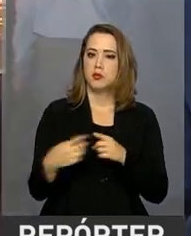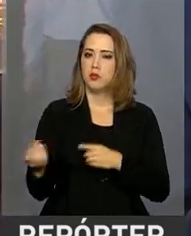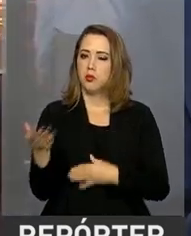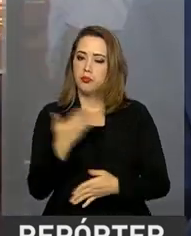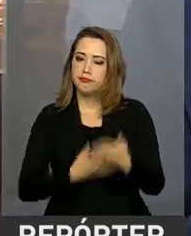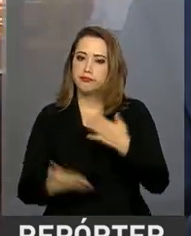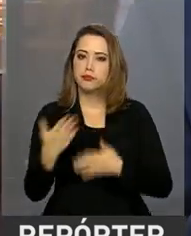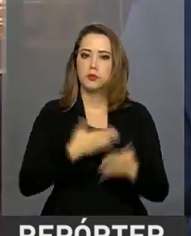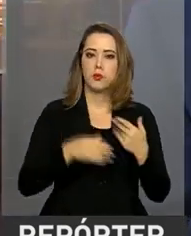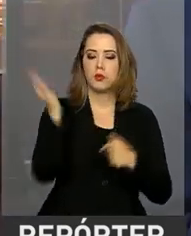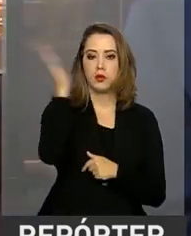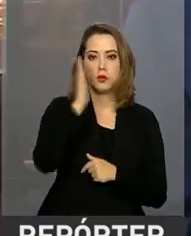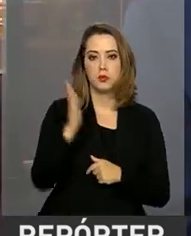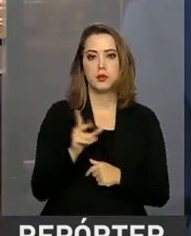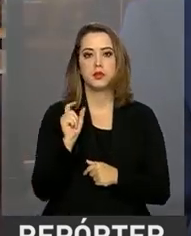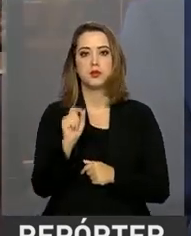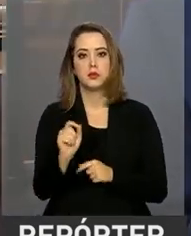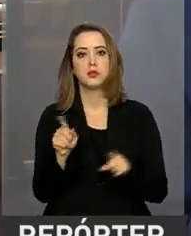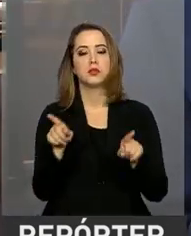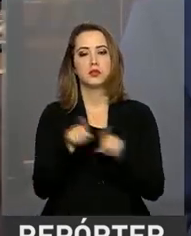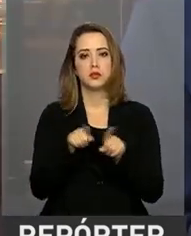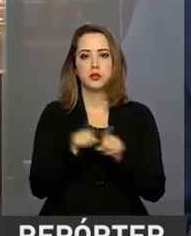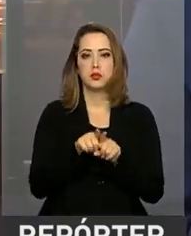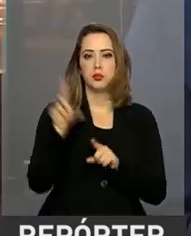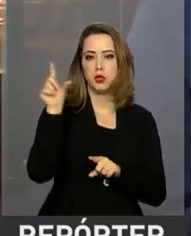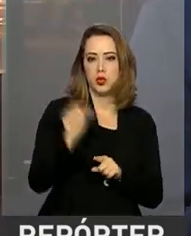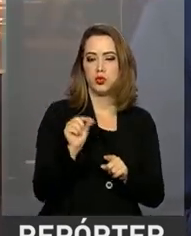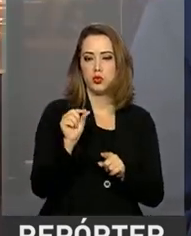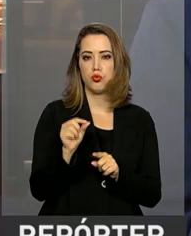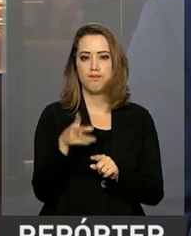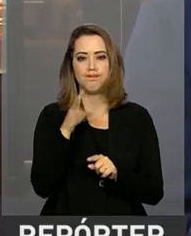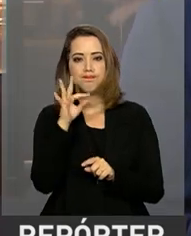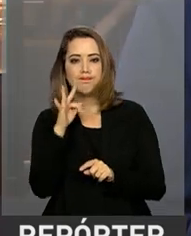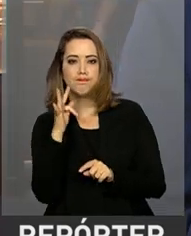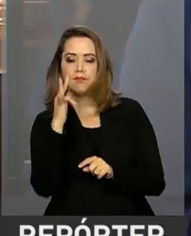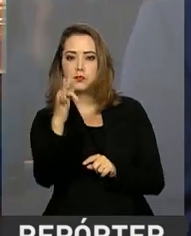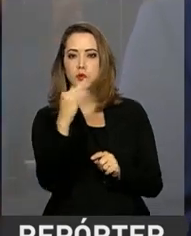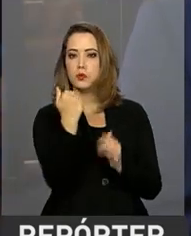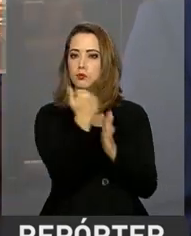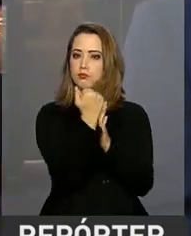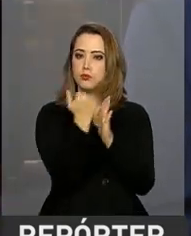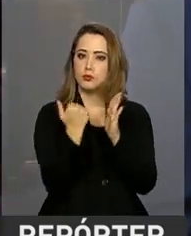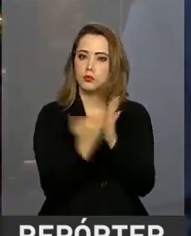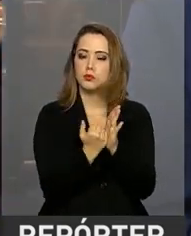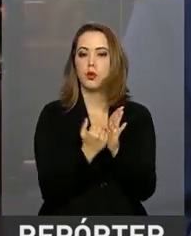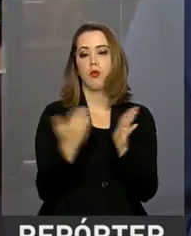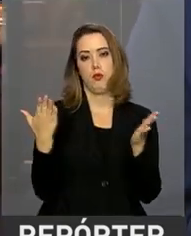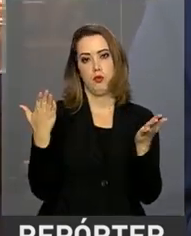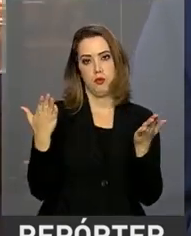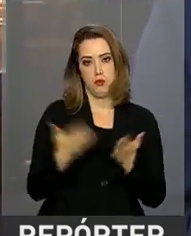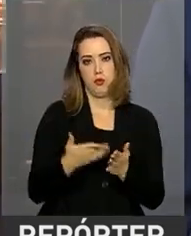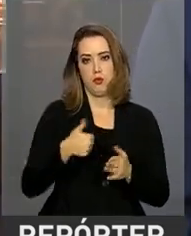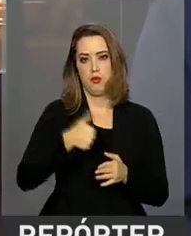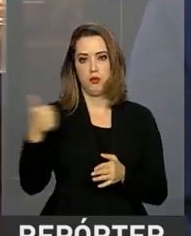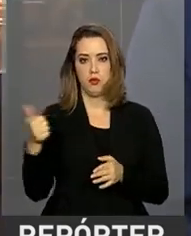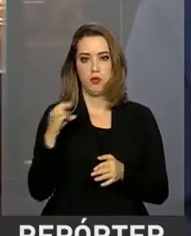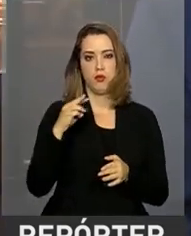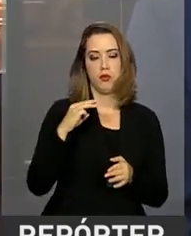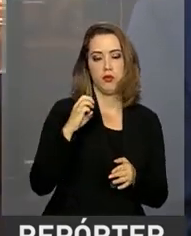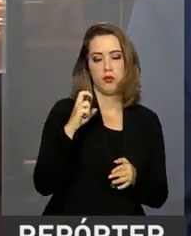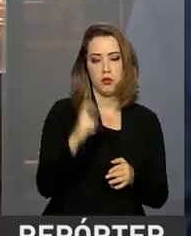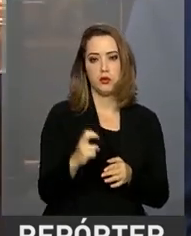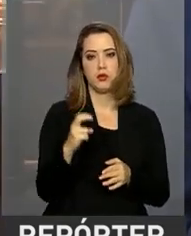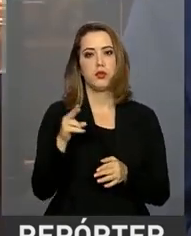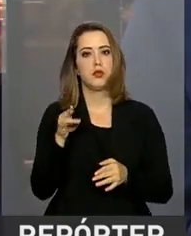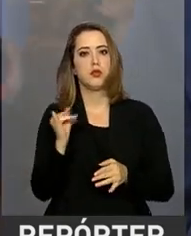central reduziu a previsão de Déficit nas transações correntes para 2016 de 25 bilhões para 15 Bilhões de